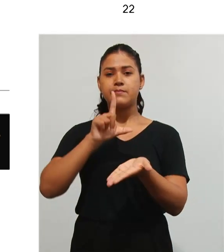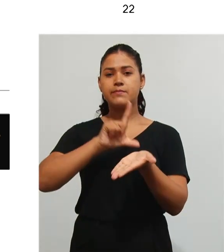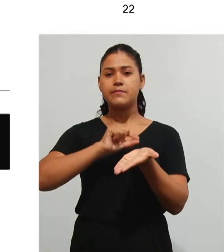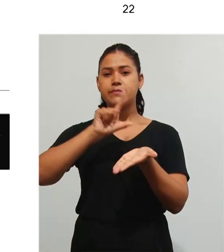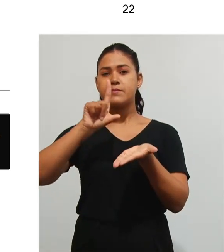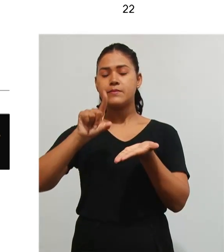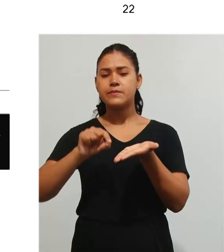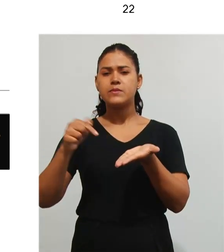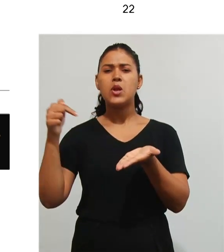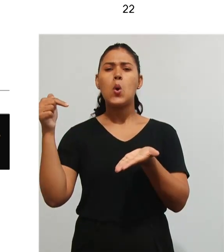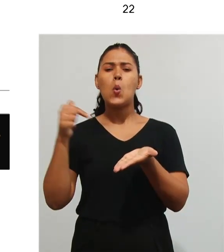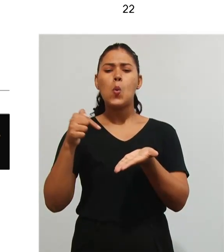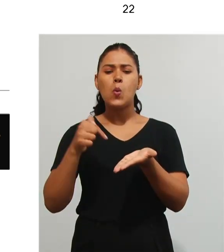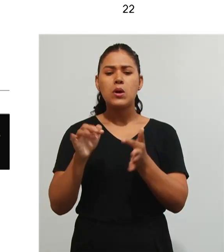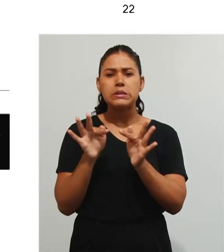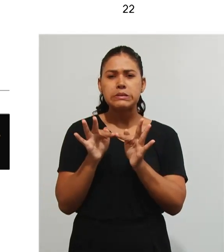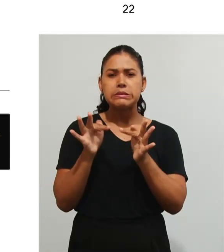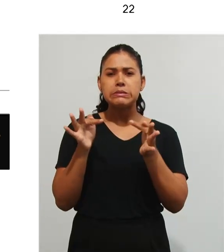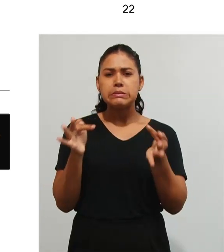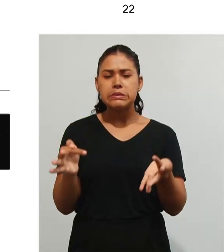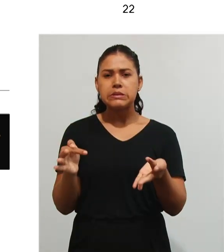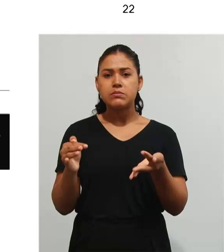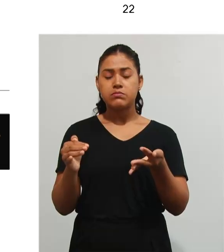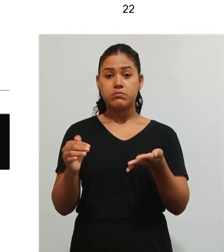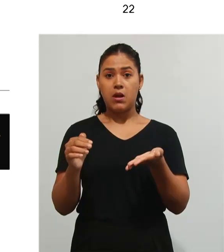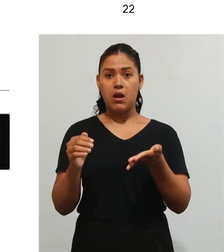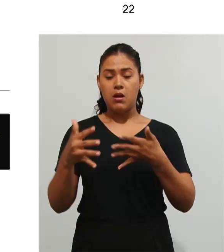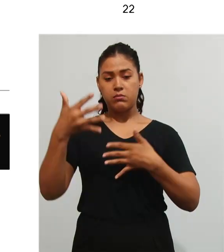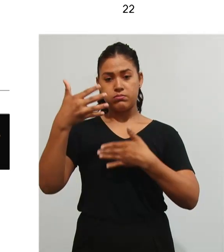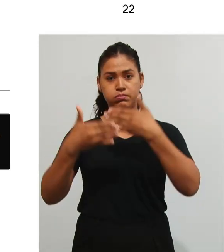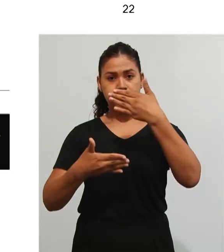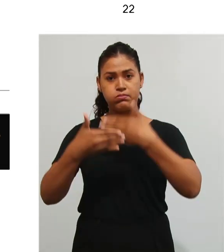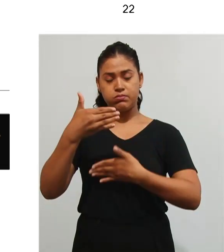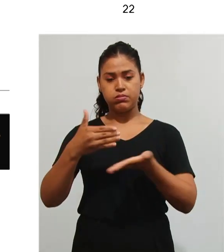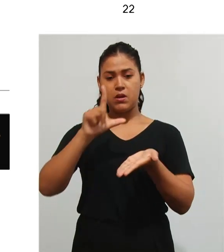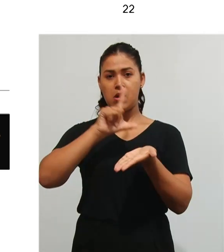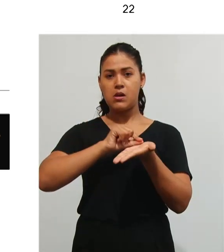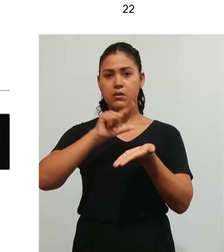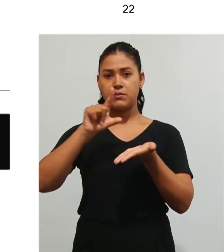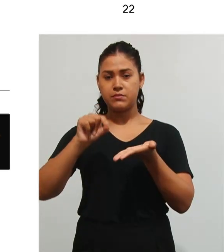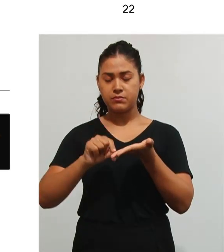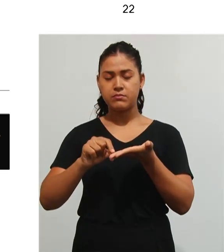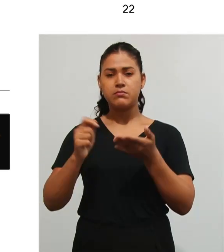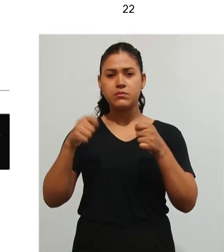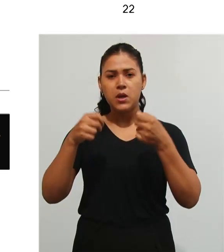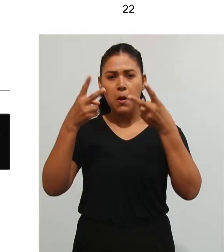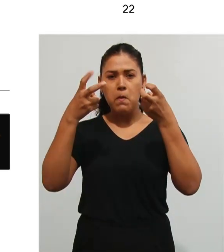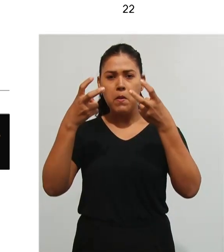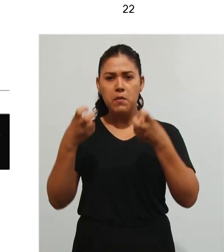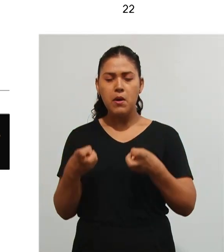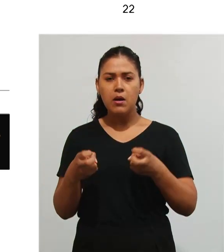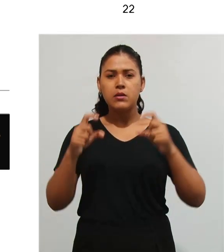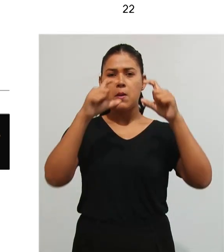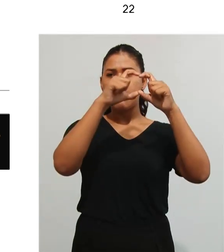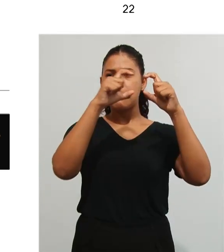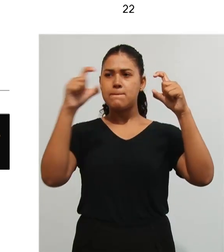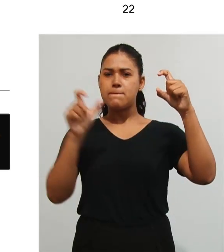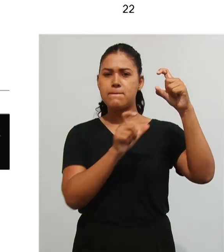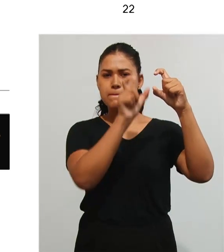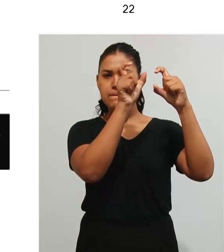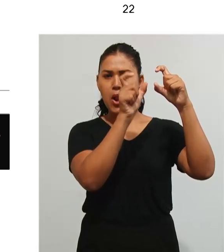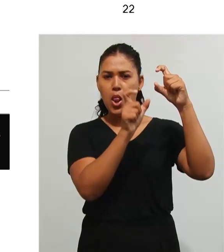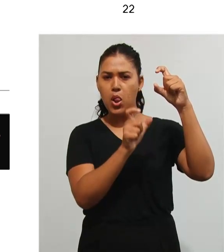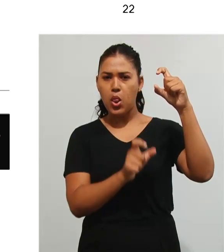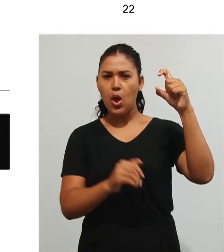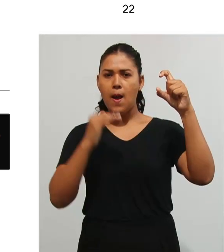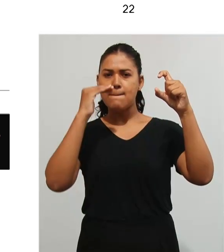mais atual em relação aos sistemas operacionais. Então, tem um conjunto de ícones, de botões, de